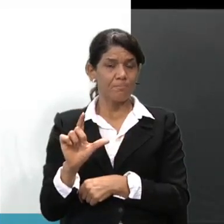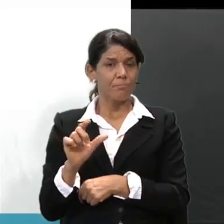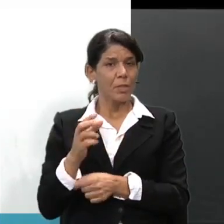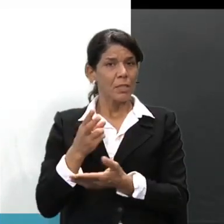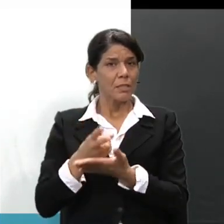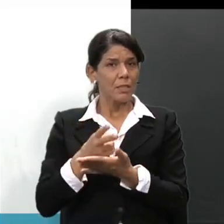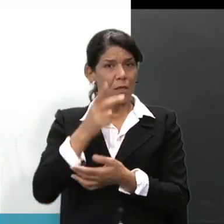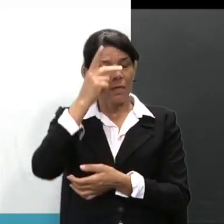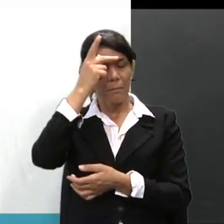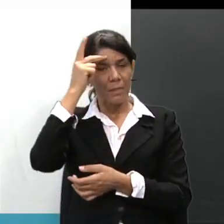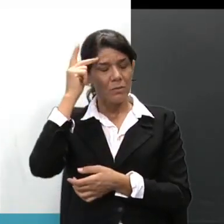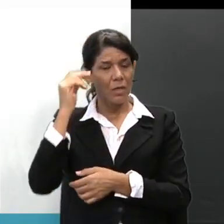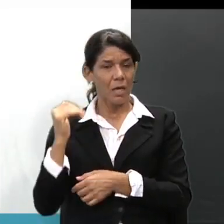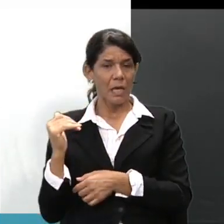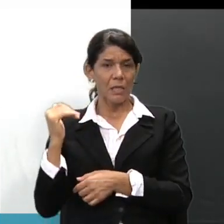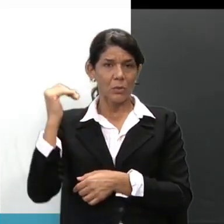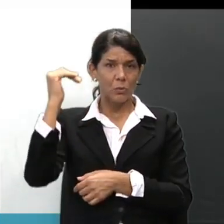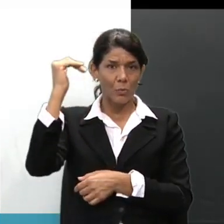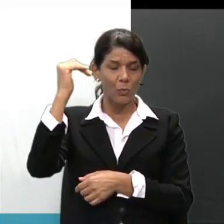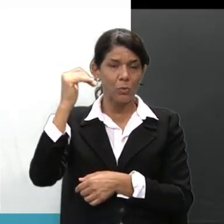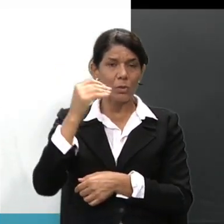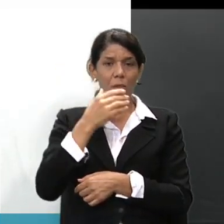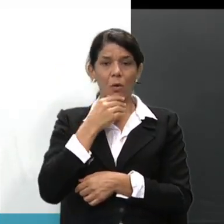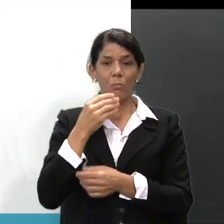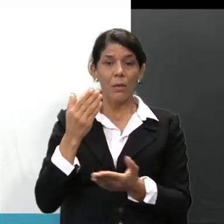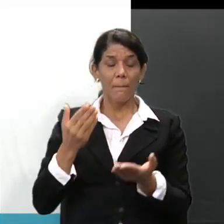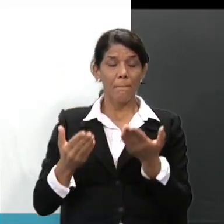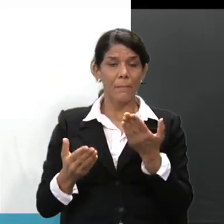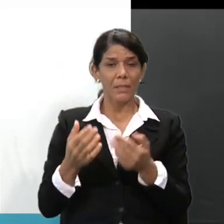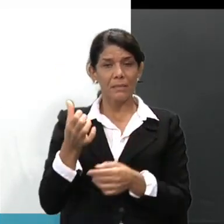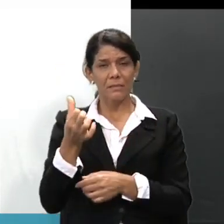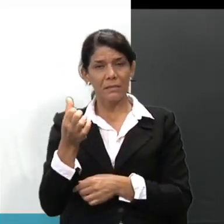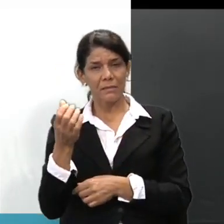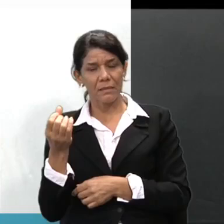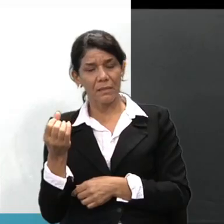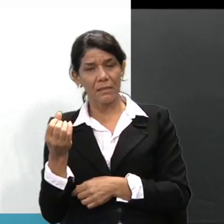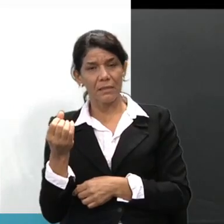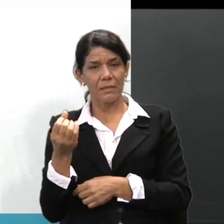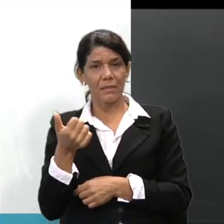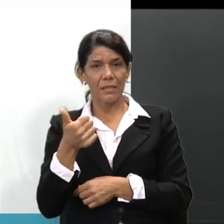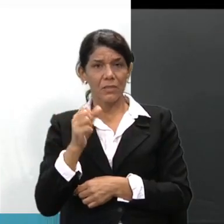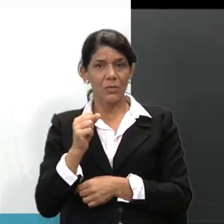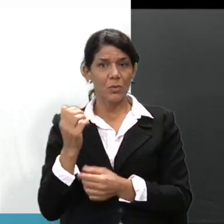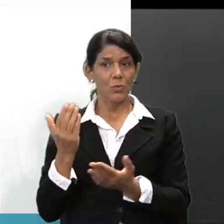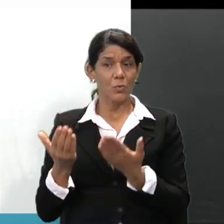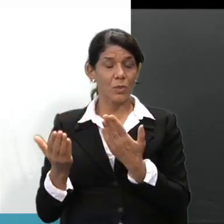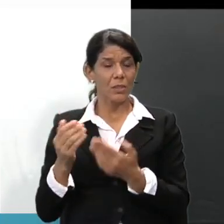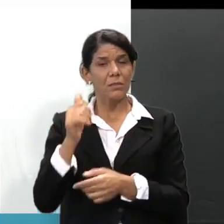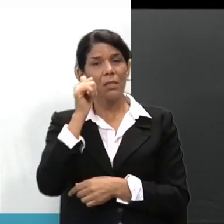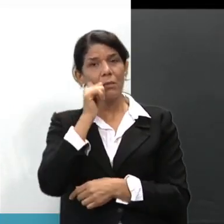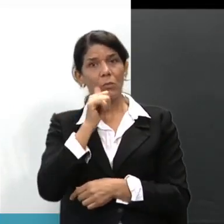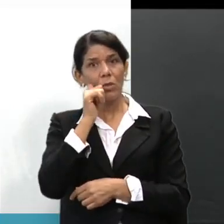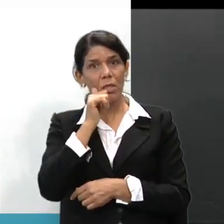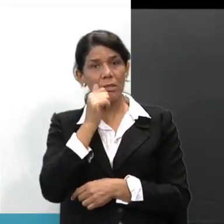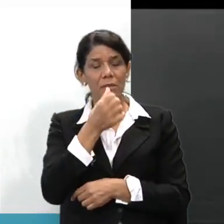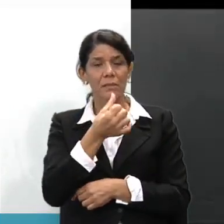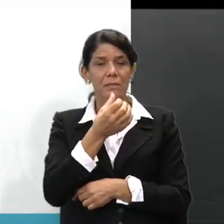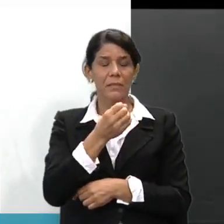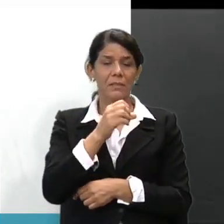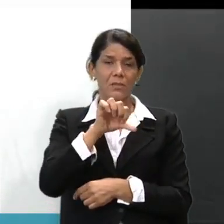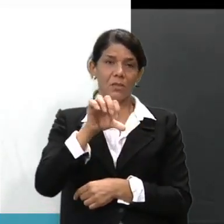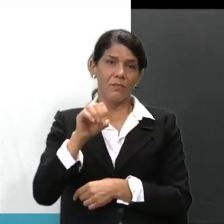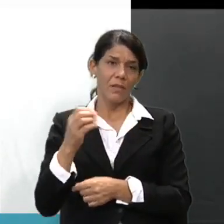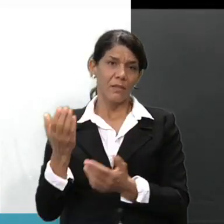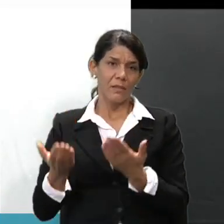Sempre em pacientes adultos, homem com peso entre 60 e 118 quilos e mulheres entre 60 e